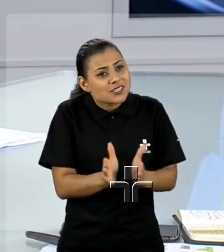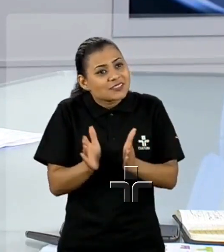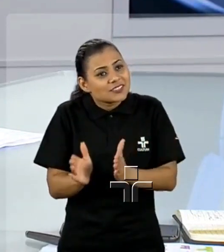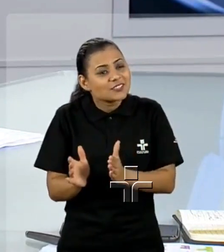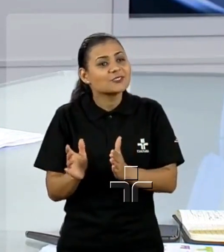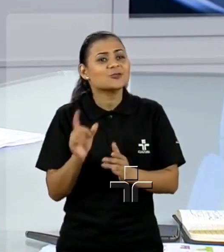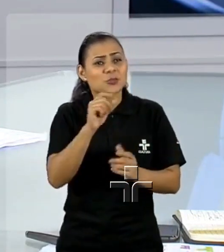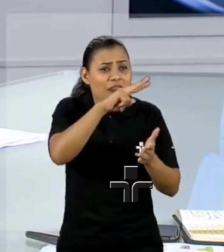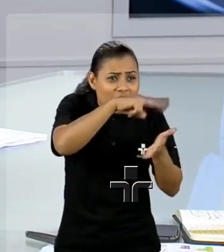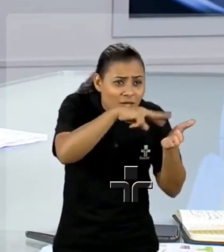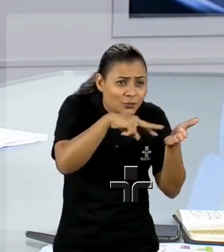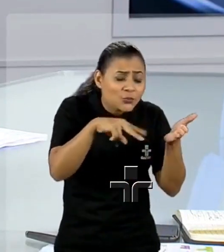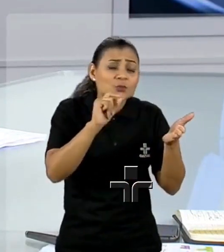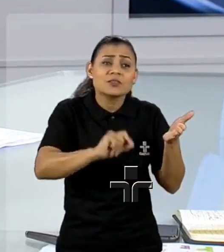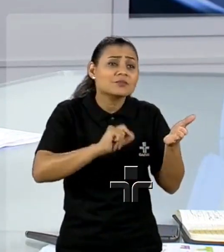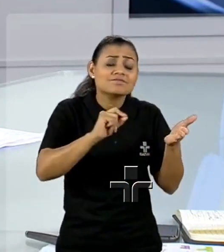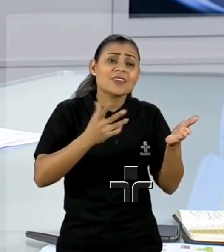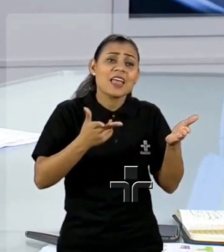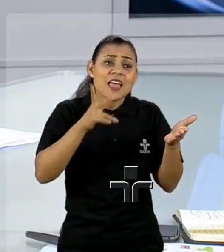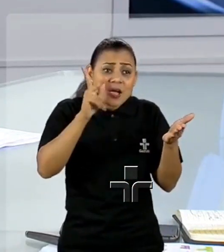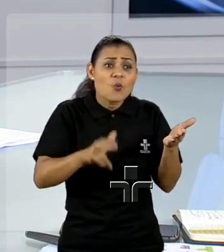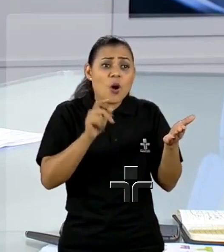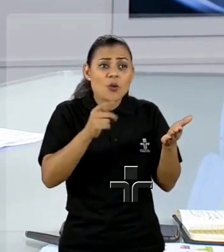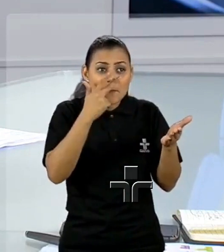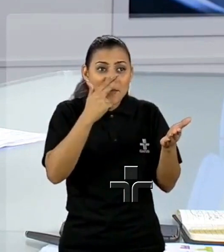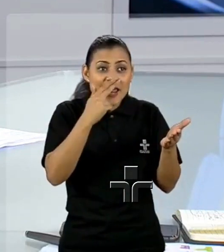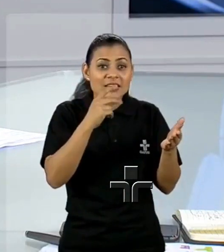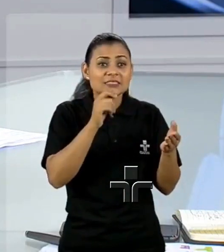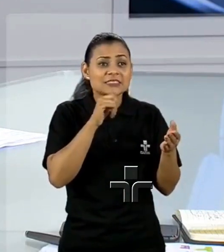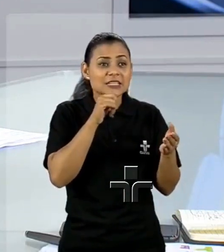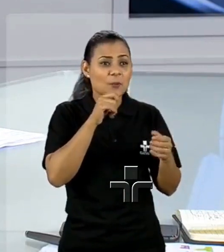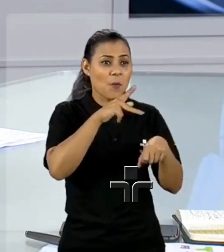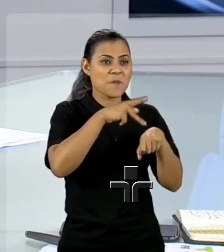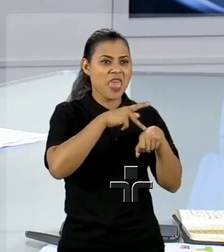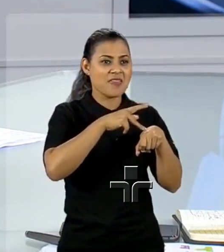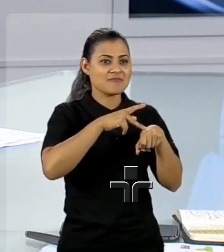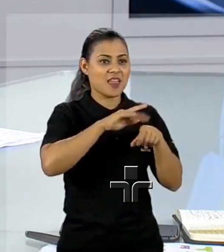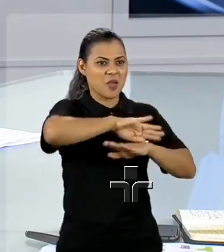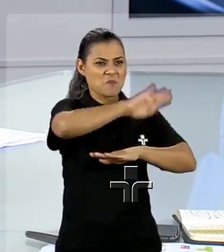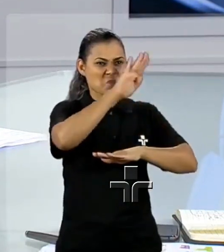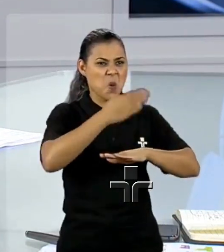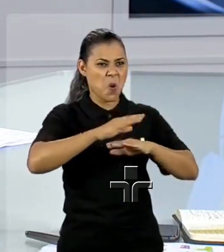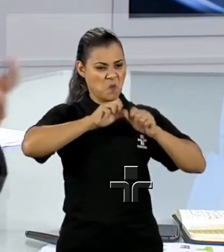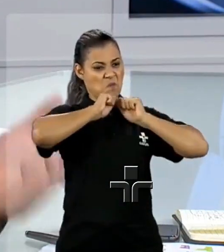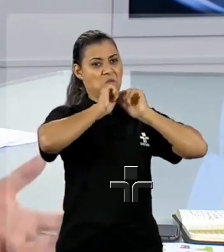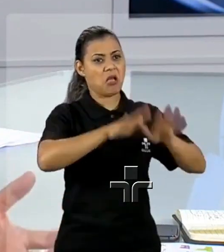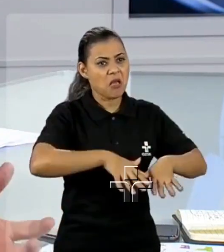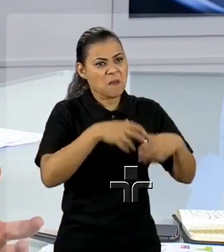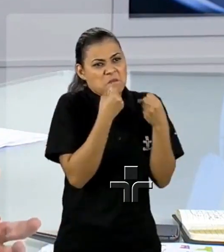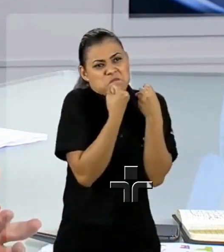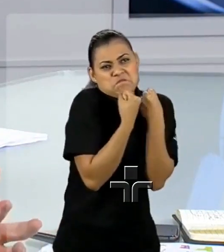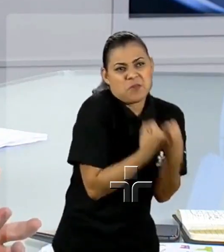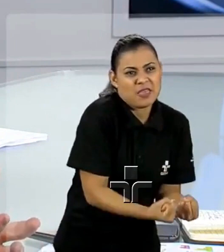nesse processo da leitura, é algo que é como se estivesse empurrando uma pedra morro acima. Existe um período onde você tem que